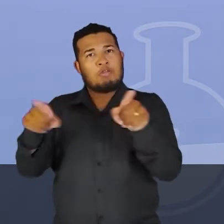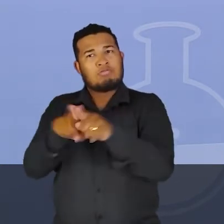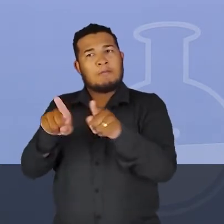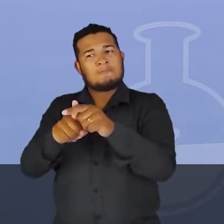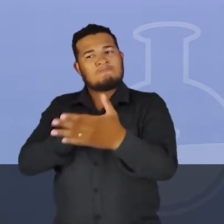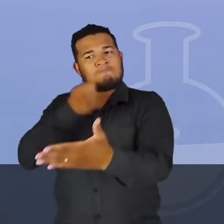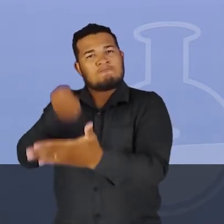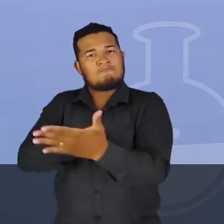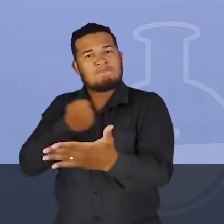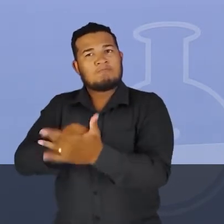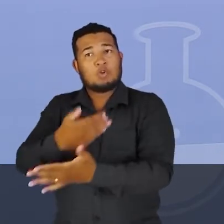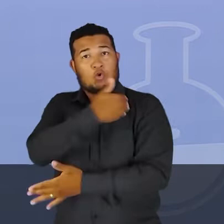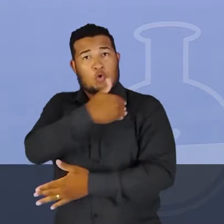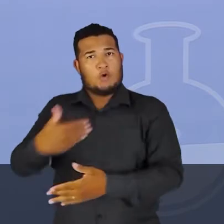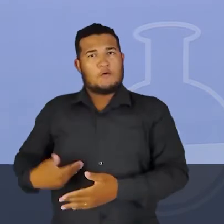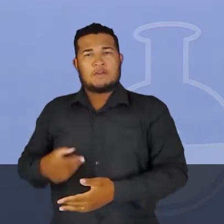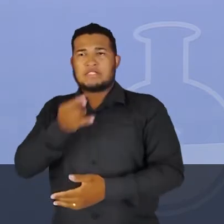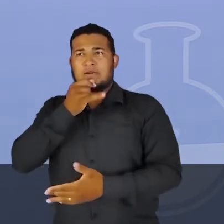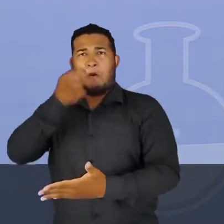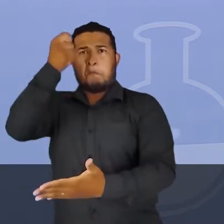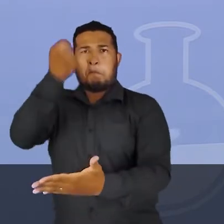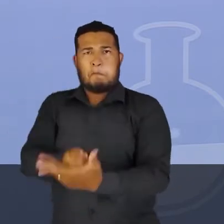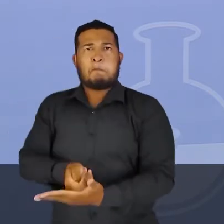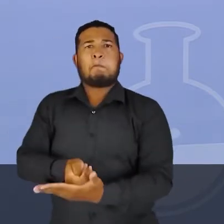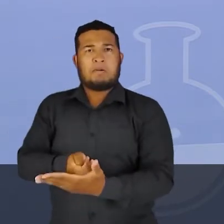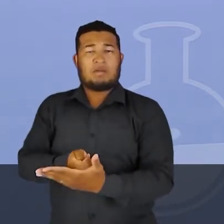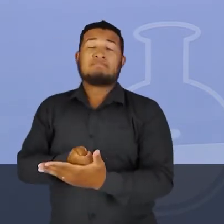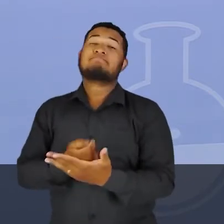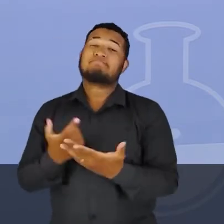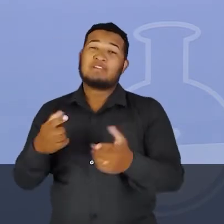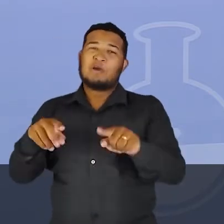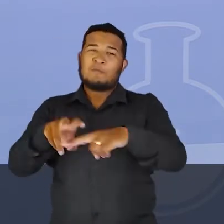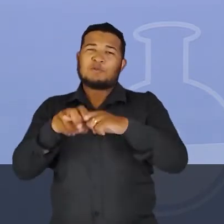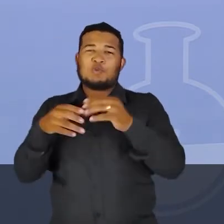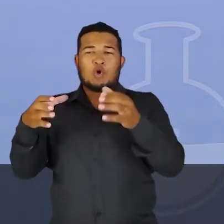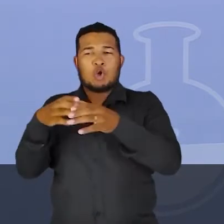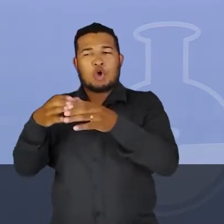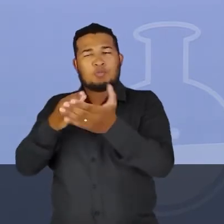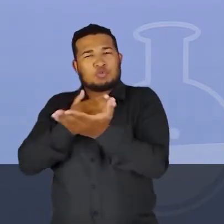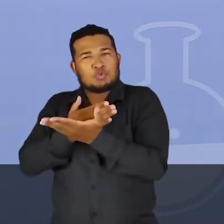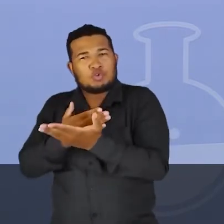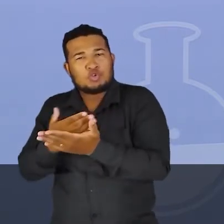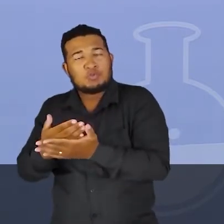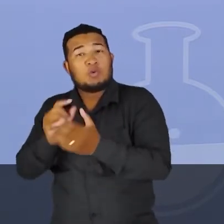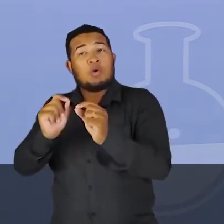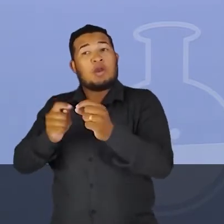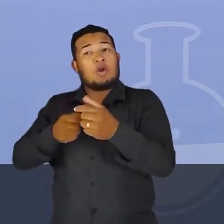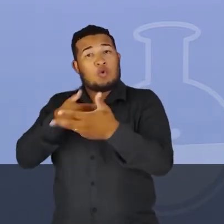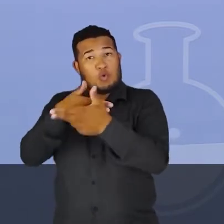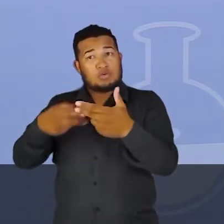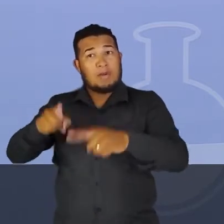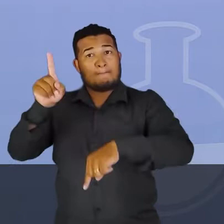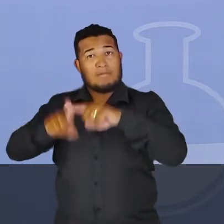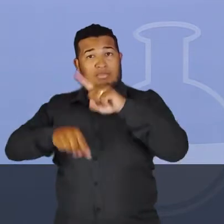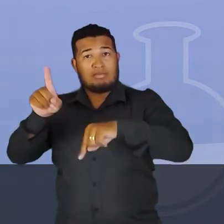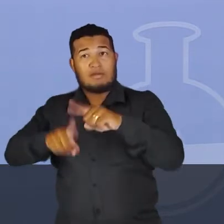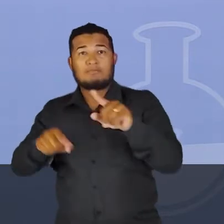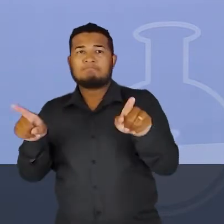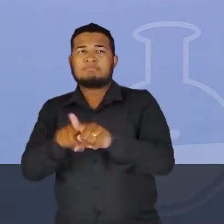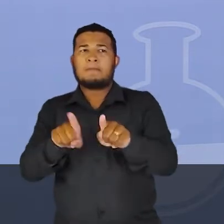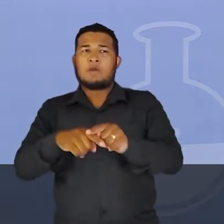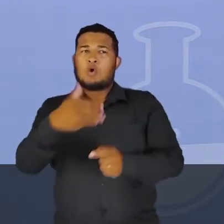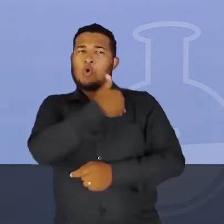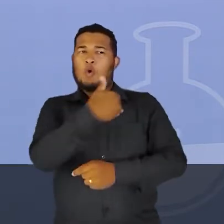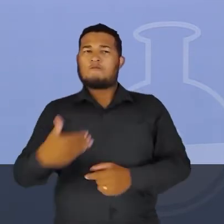formas de governos autoritárias. Então, esses primeiros movimentos vão lutar por questões materiais e contra